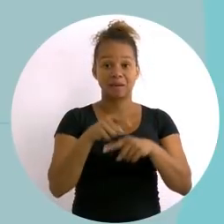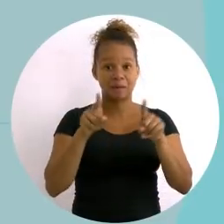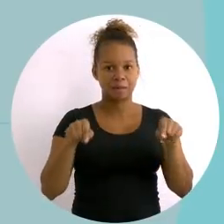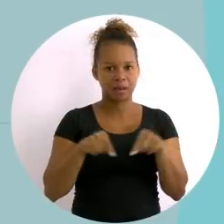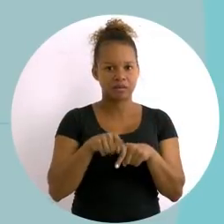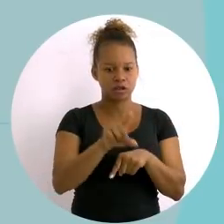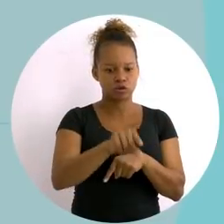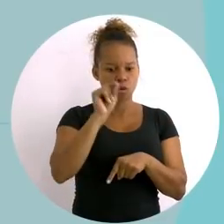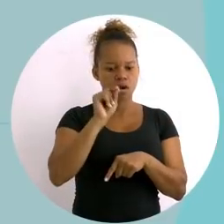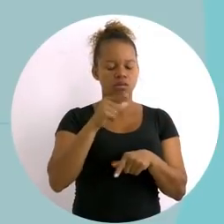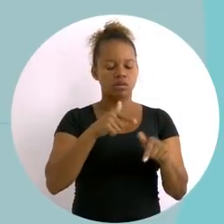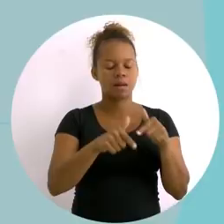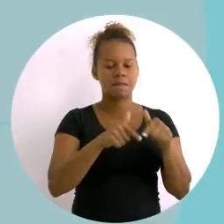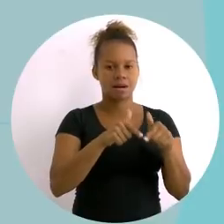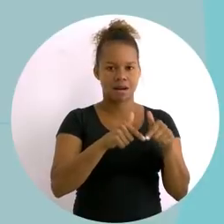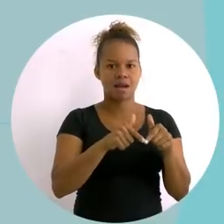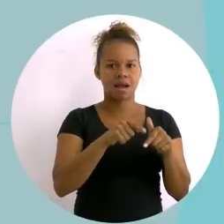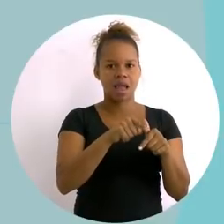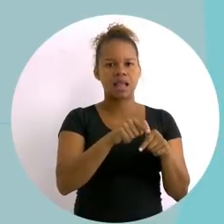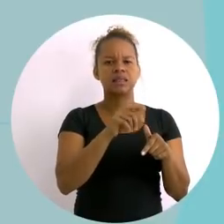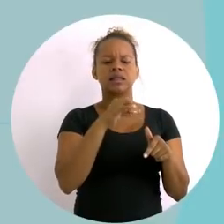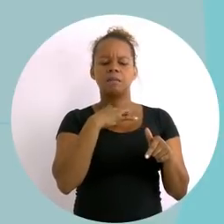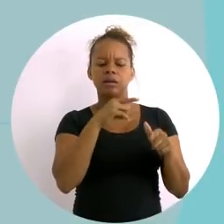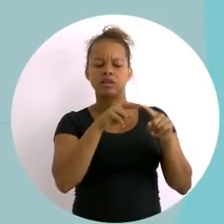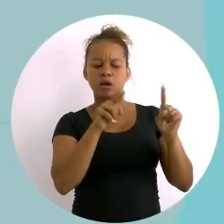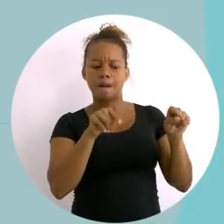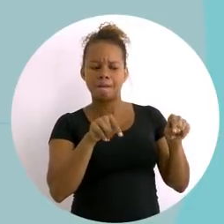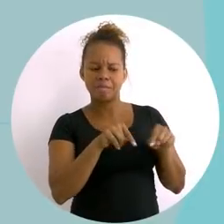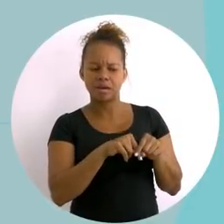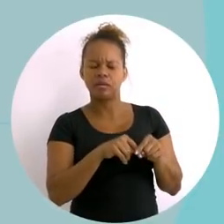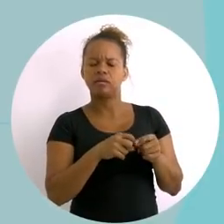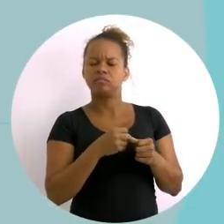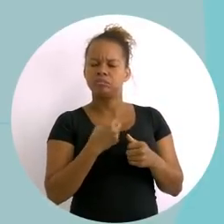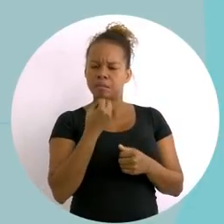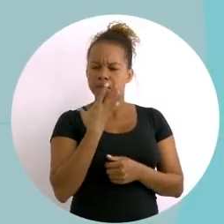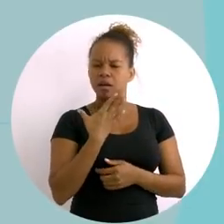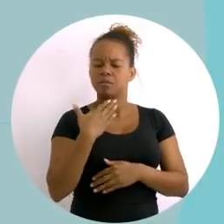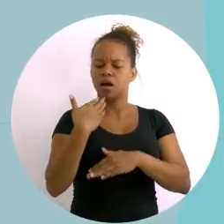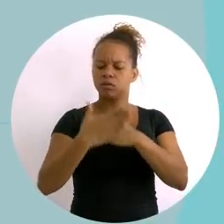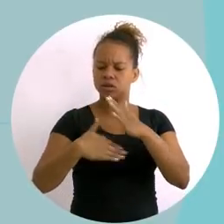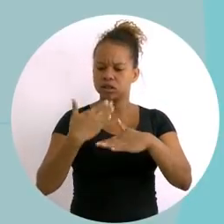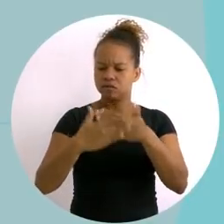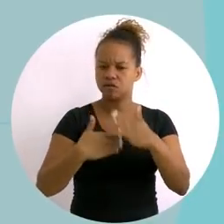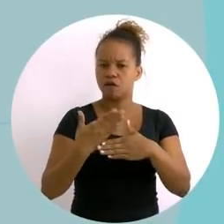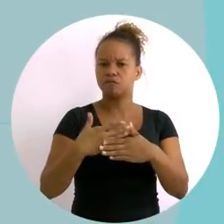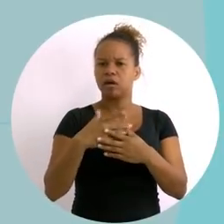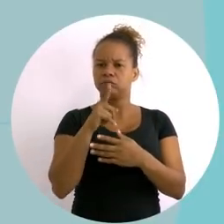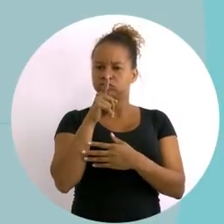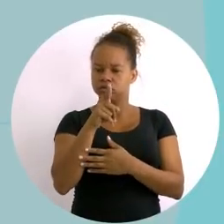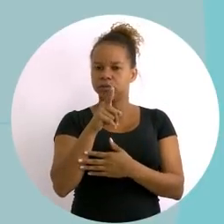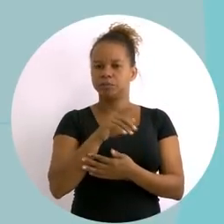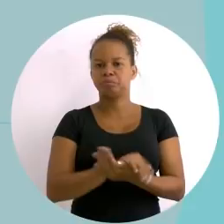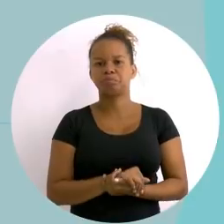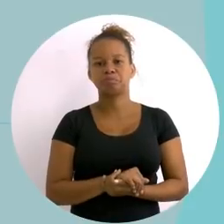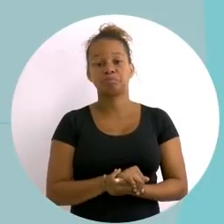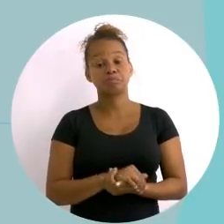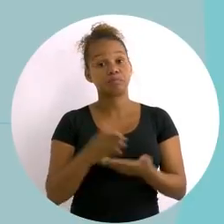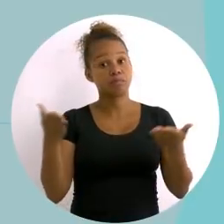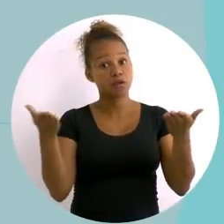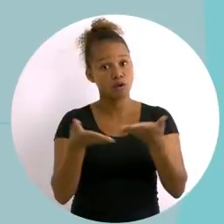você escolheu atuar, ele certamente vai ser um ambiente favorável para o desenvolvimento dessas habilidades.